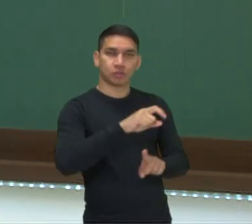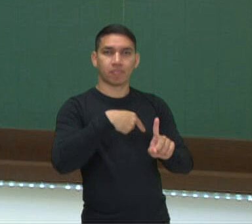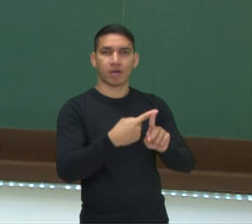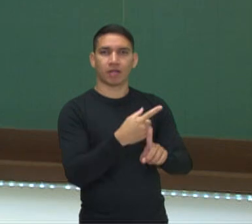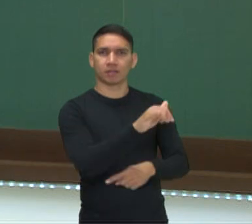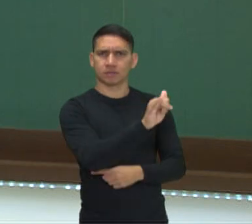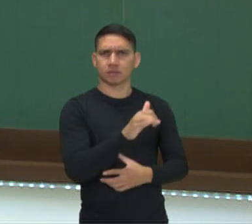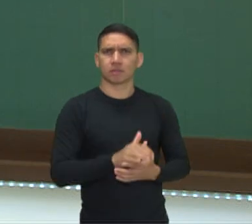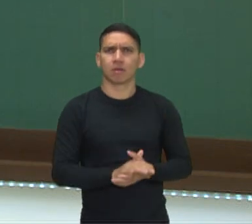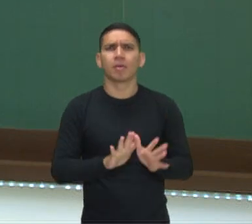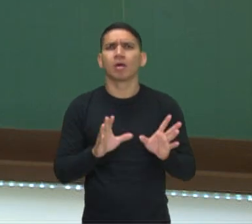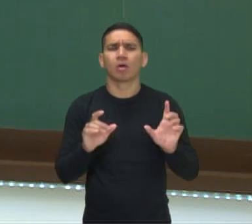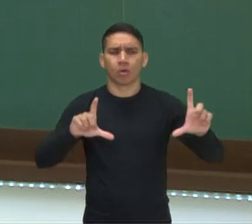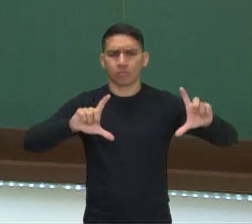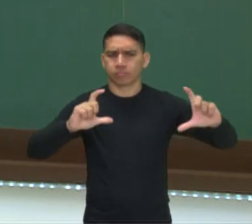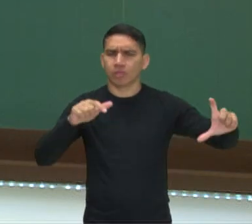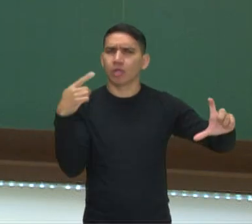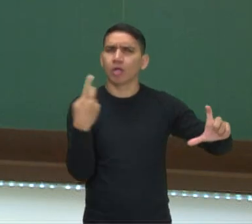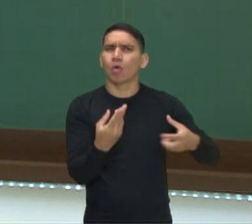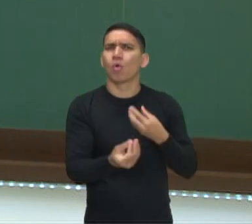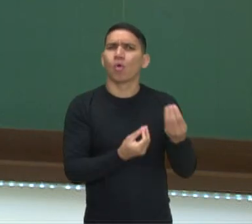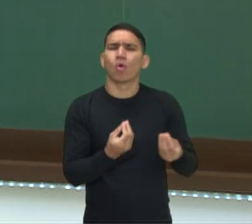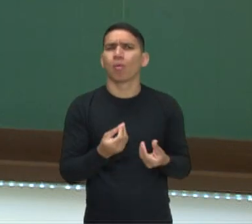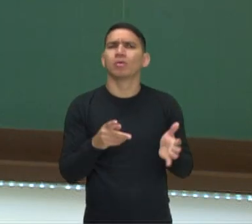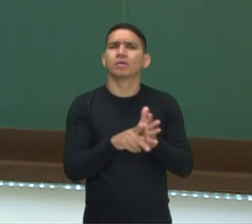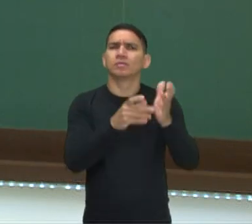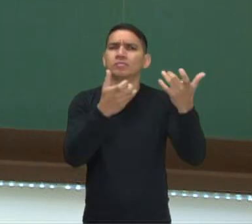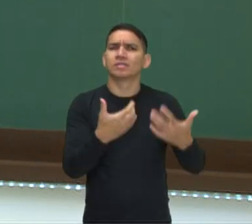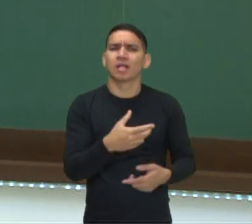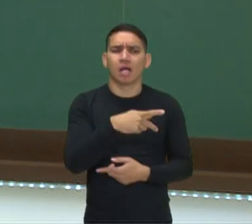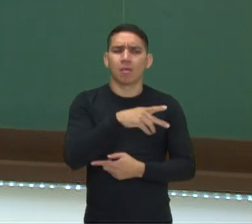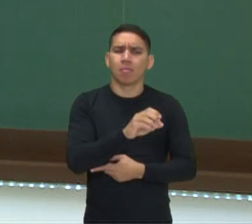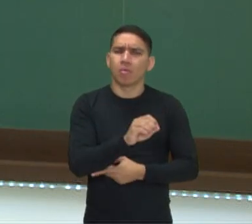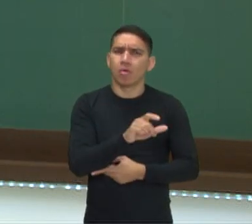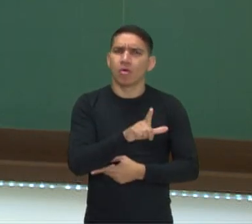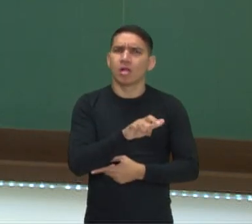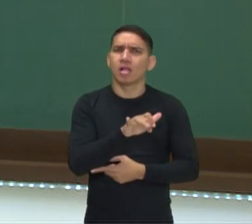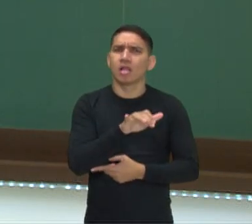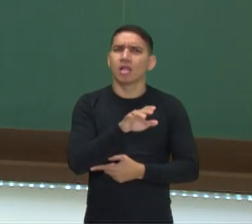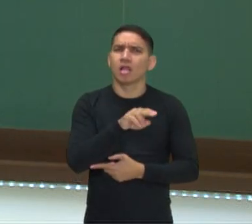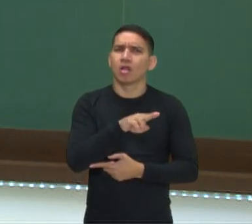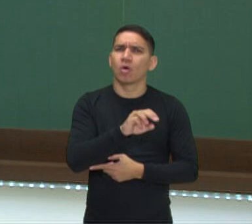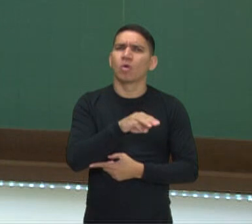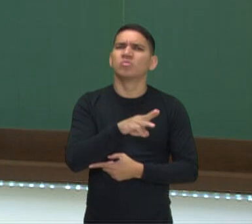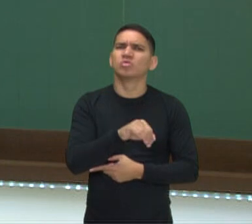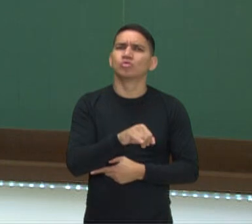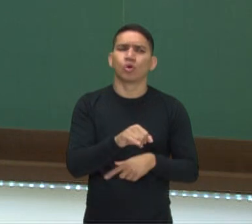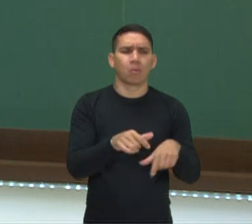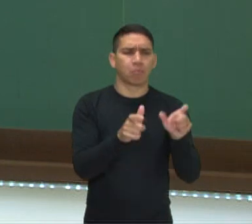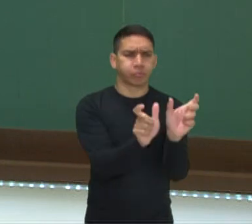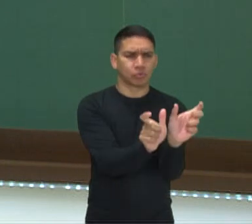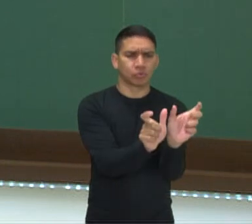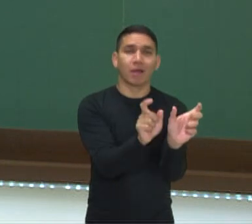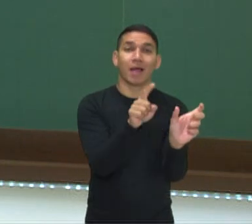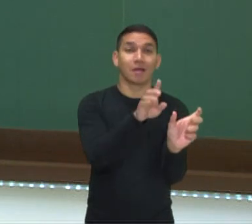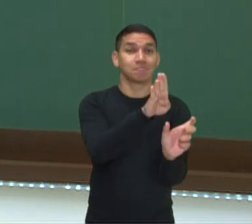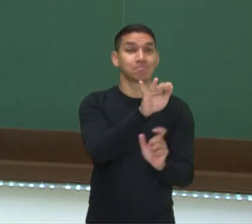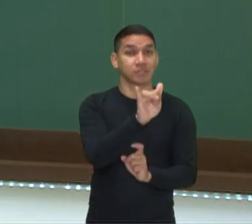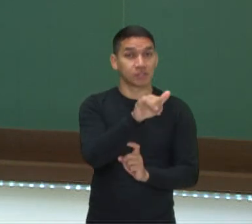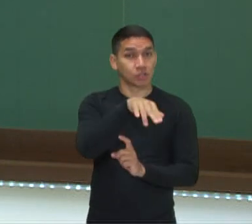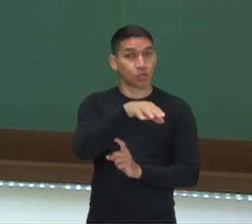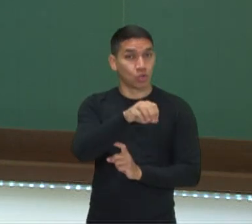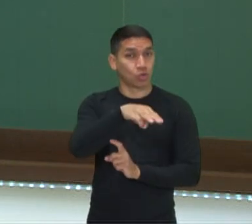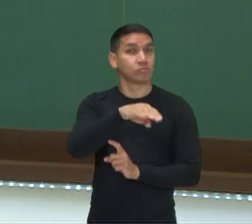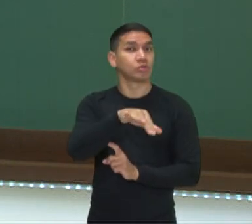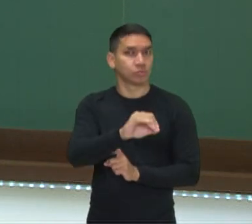Como é que se chama mesmo um polinômio de dois termos? Aproveitando o gancho, binômio, tá? Então é um monômio vezes